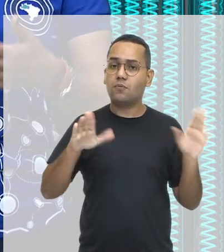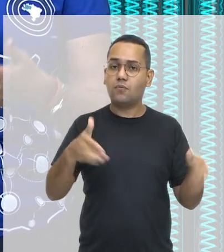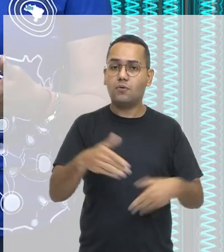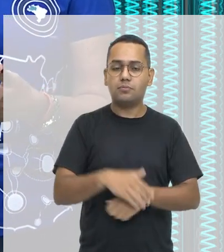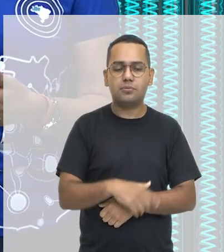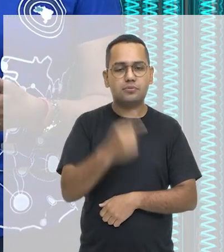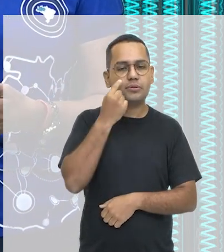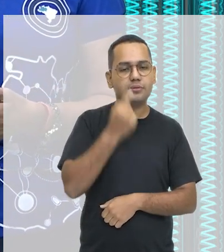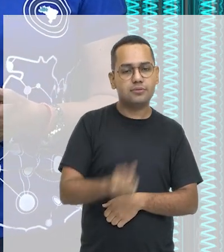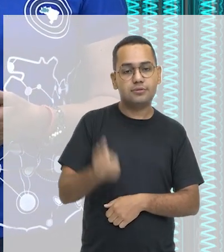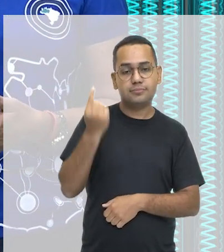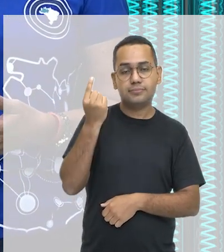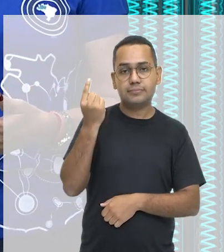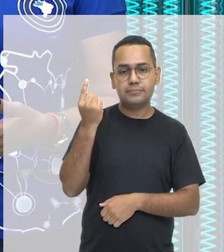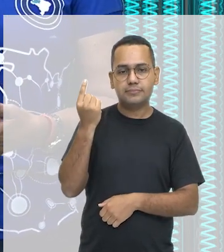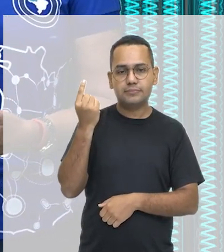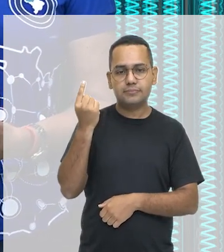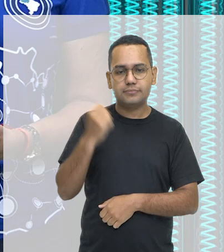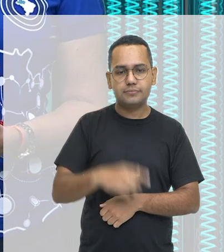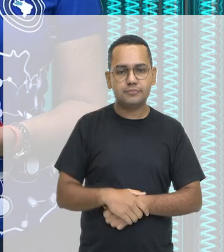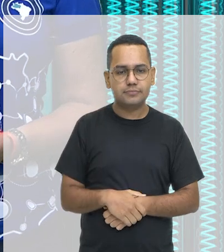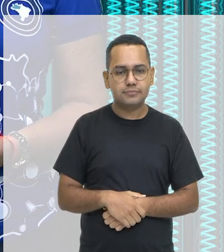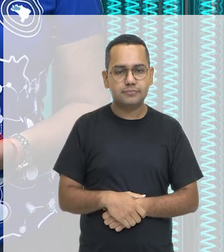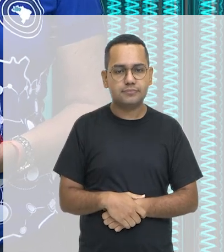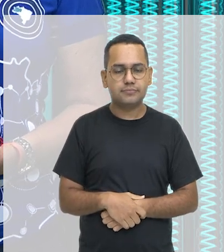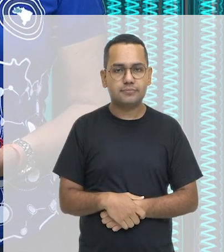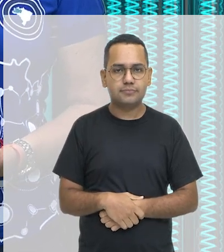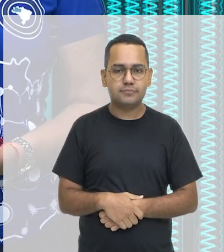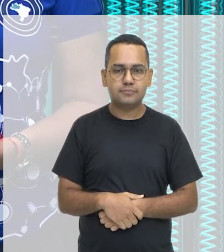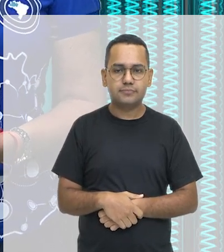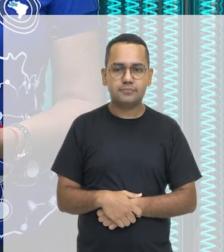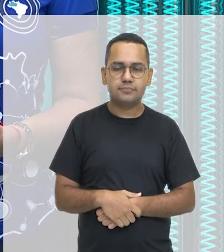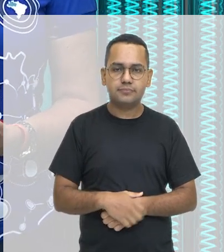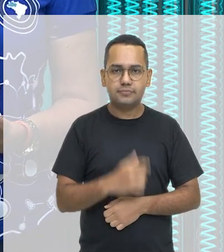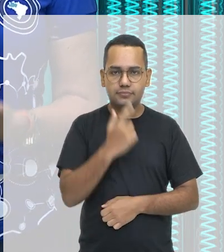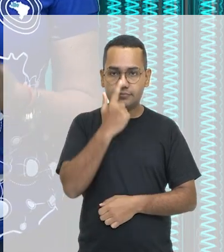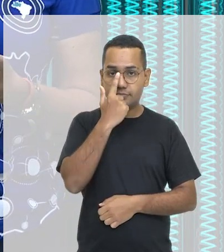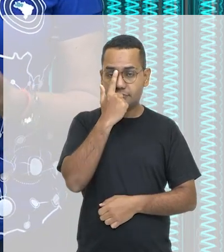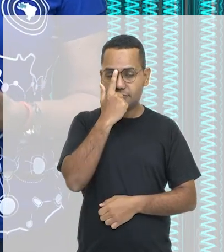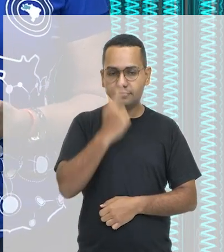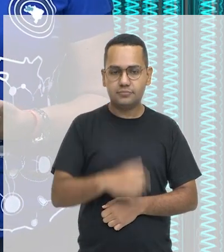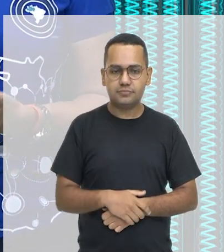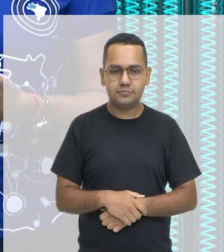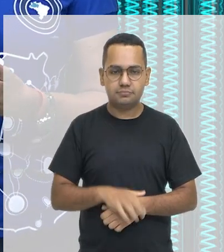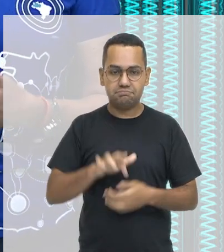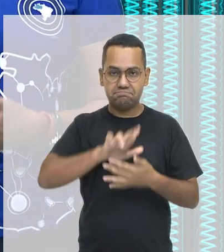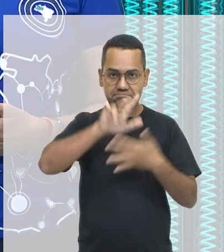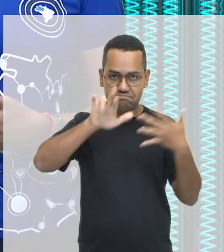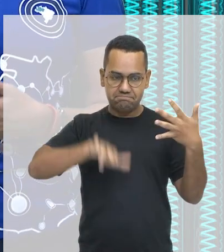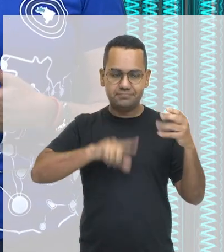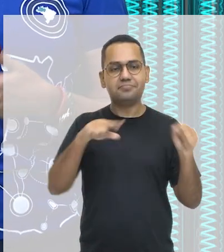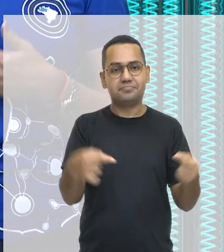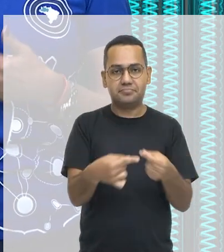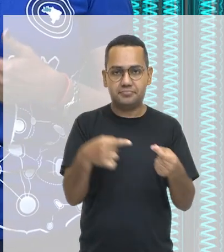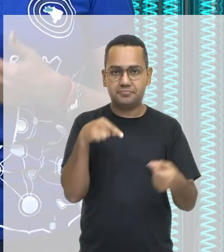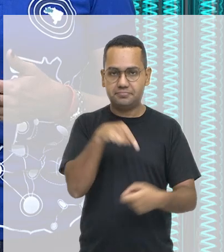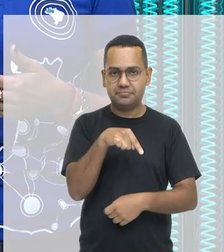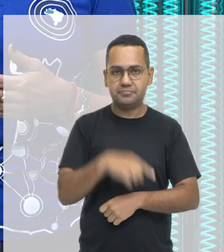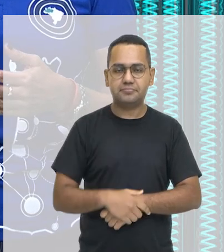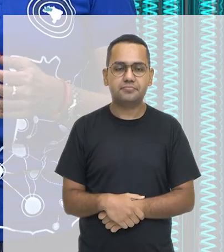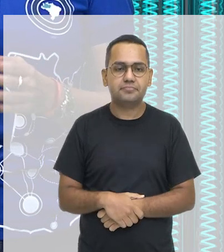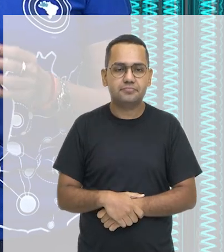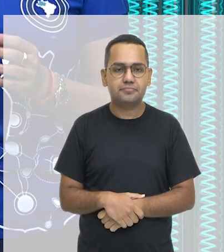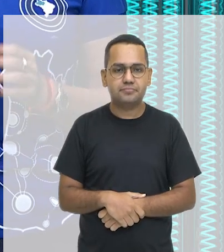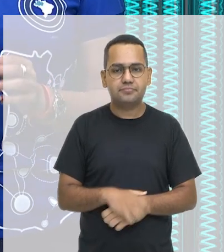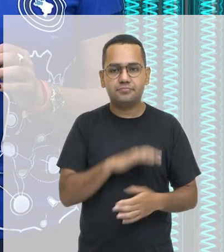dentre jogos de improvisação, construção de personagem, momento de escuta e ritmo e